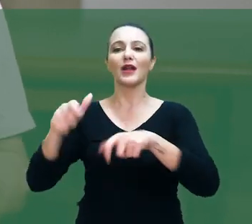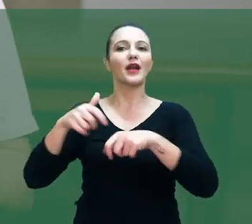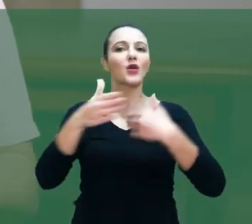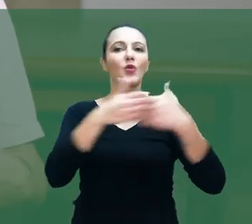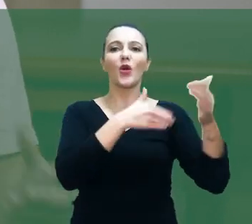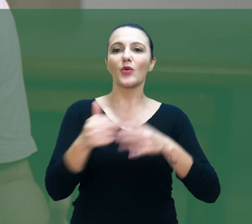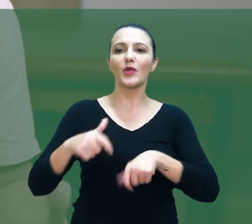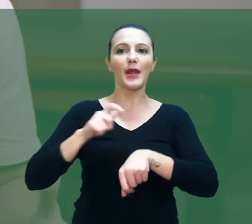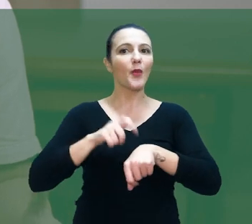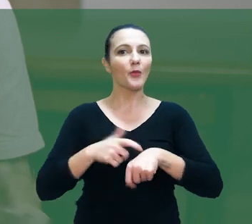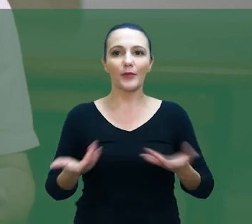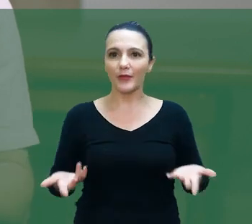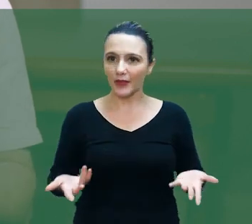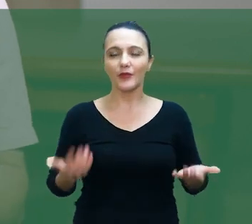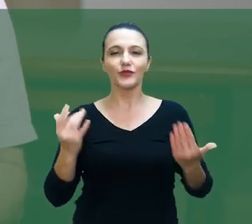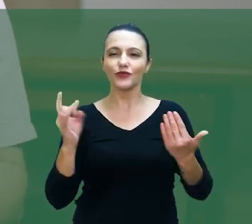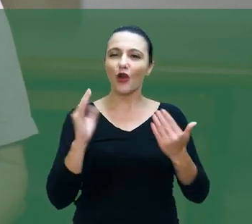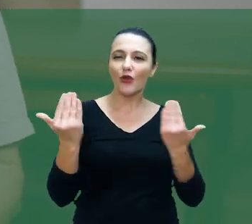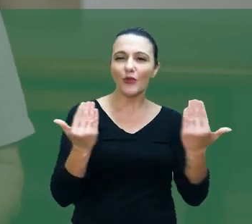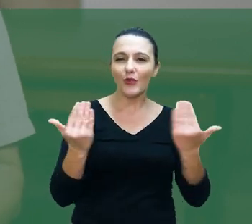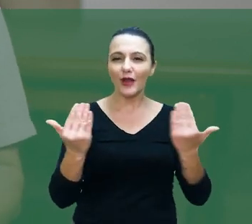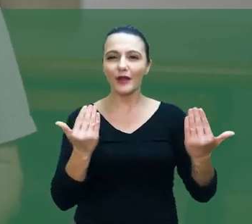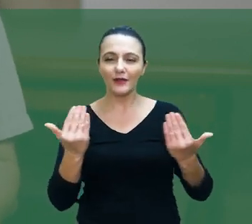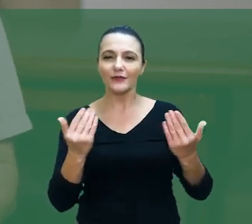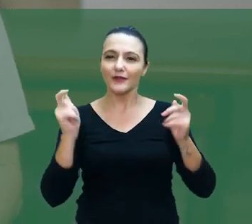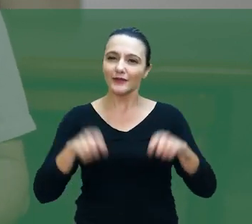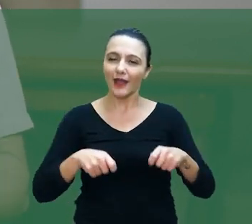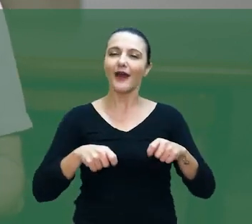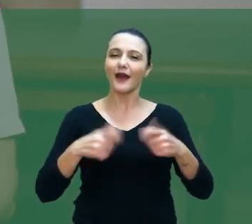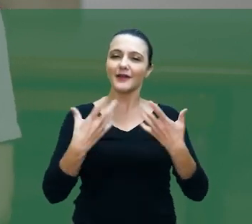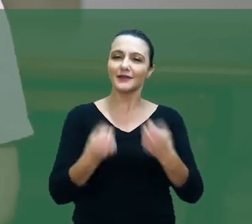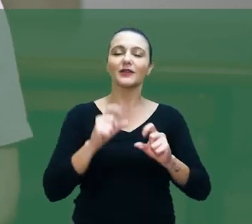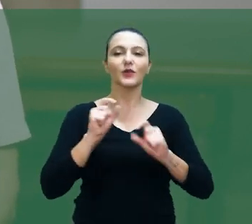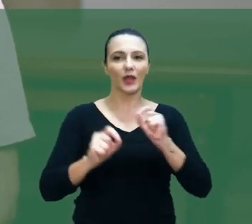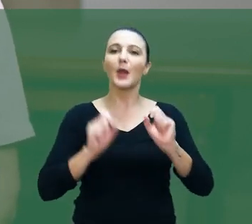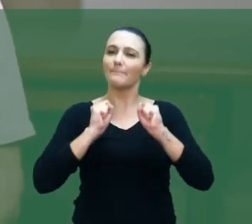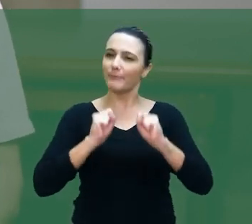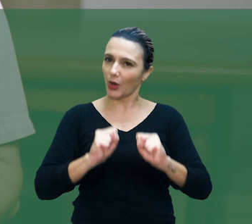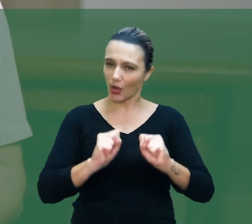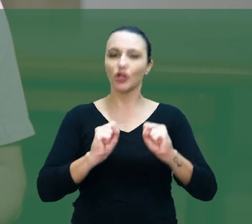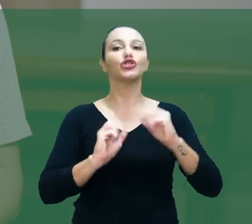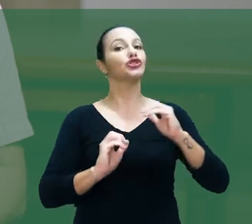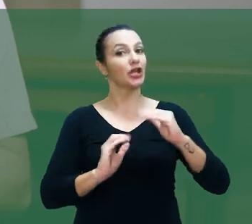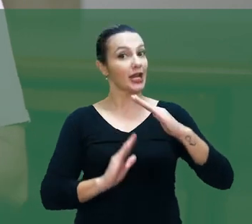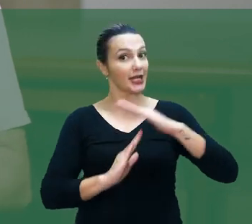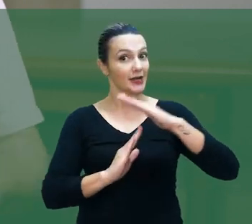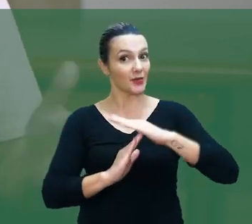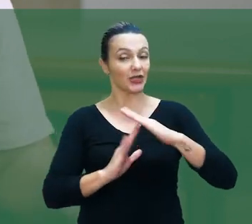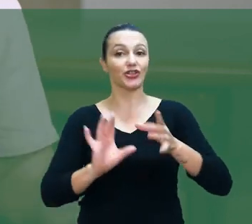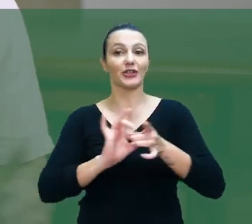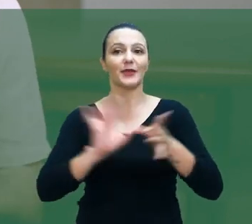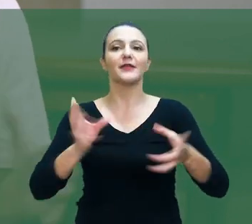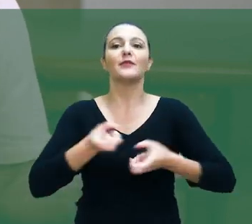de introdução ali por comparação que vai facilitar a aceitação de que pode ter limites à liberdade de expressão sem